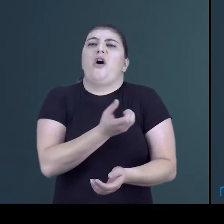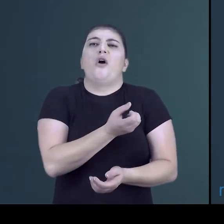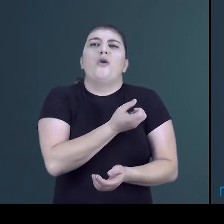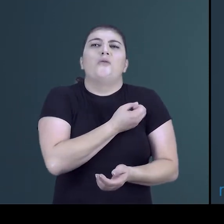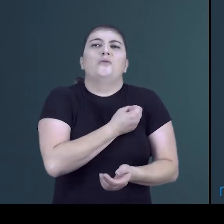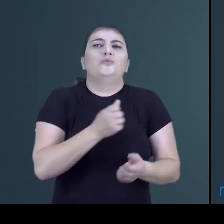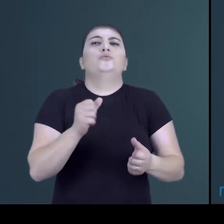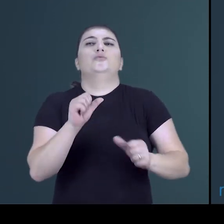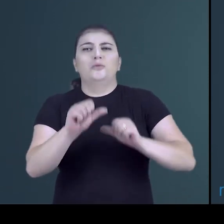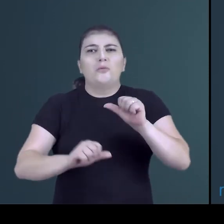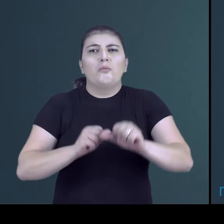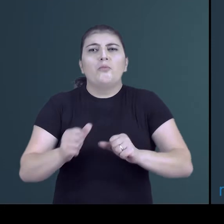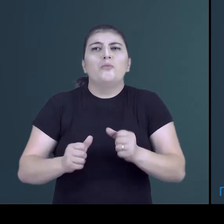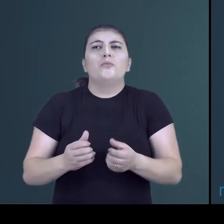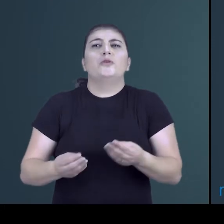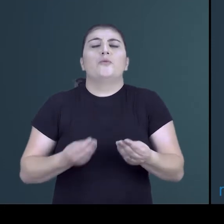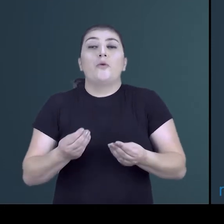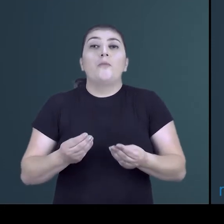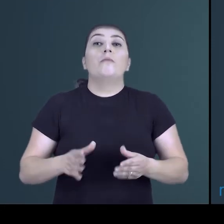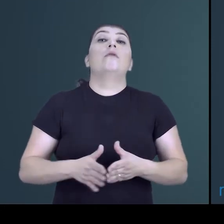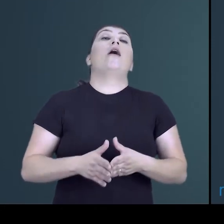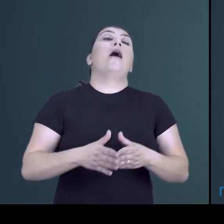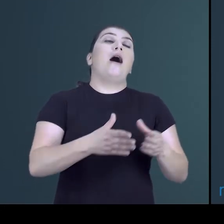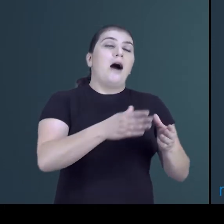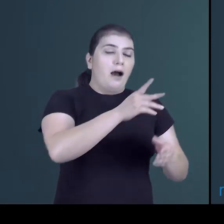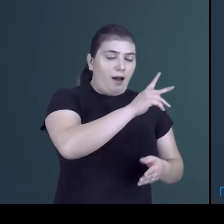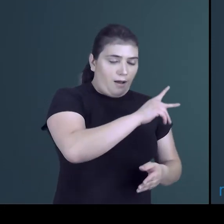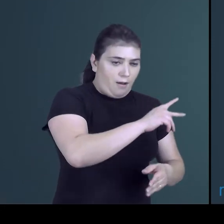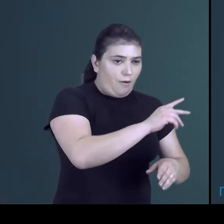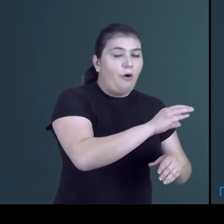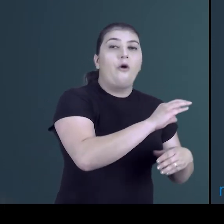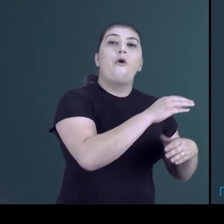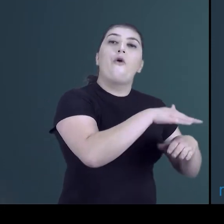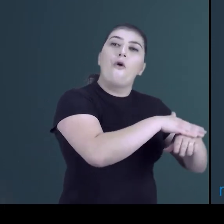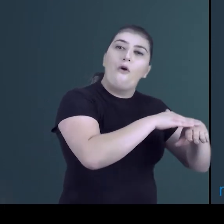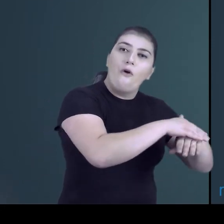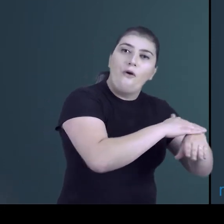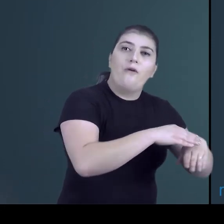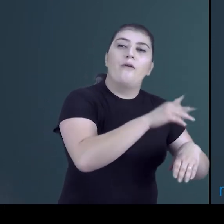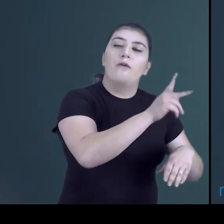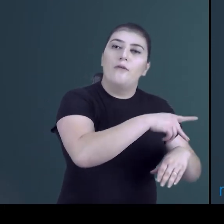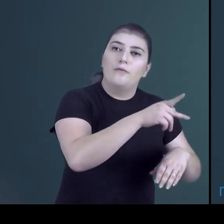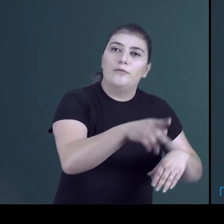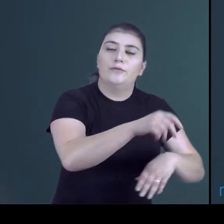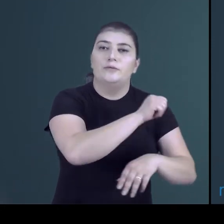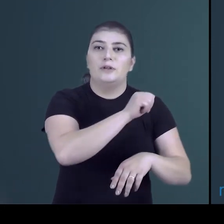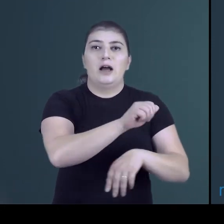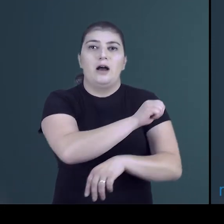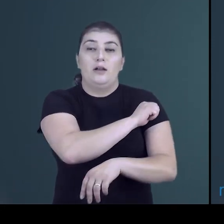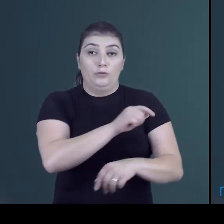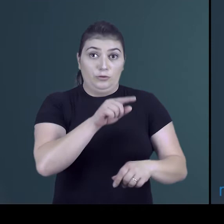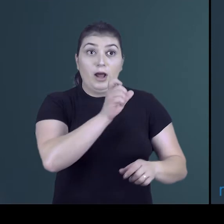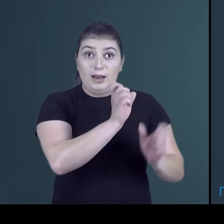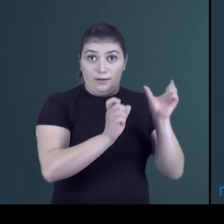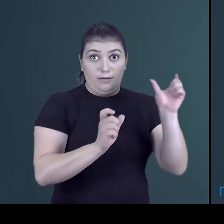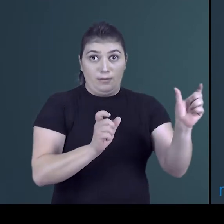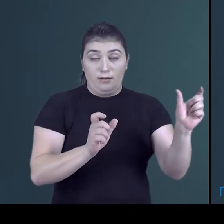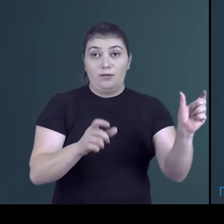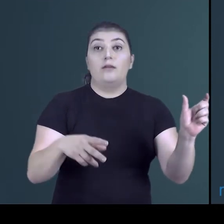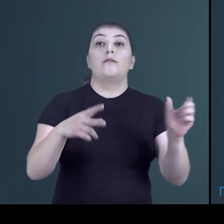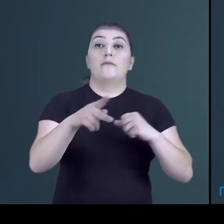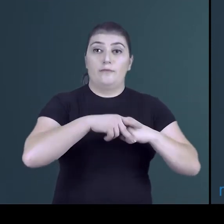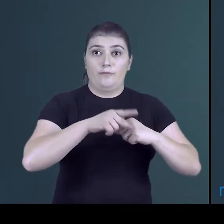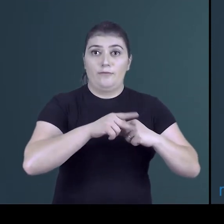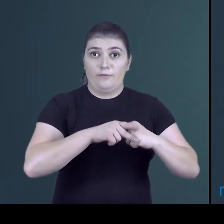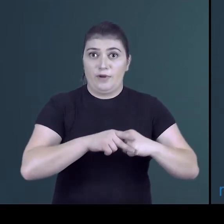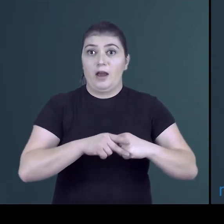número? Quando estabelecemos conversava o professor e os alunos, vejam que esse verbo está no singular, estabelecendo